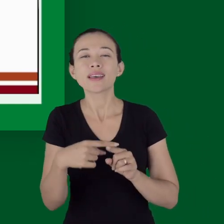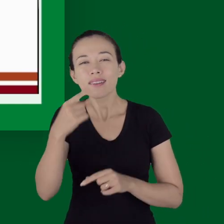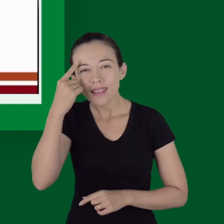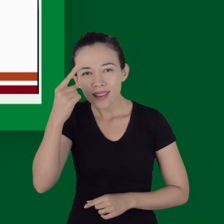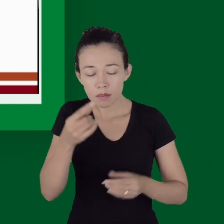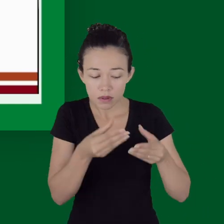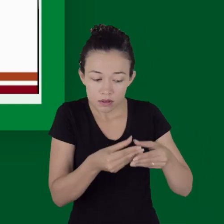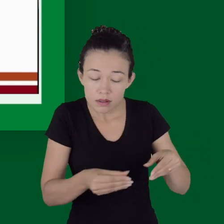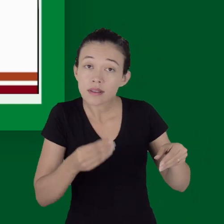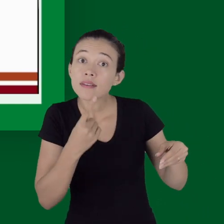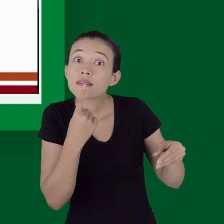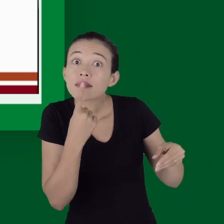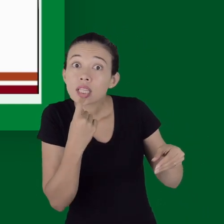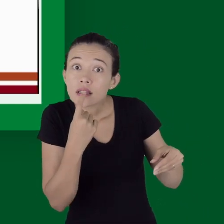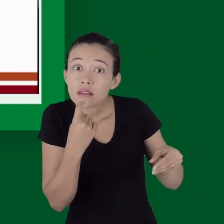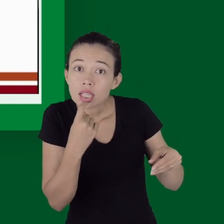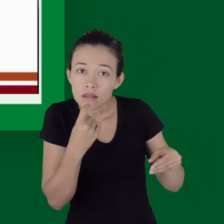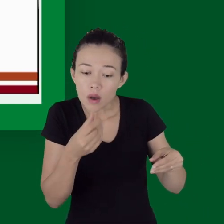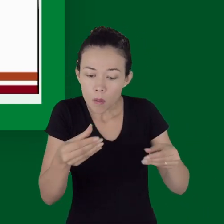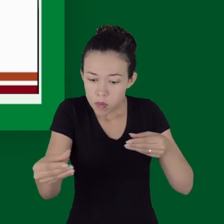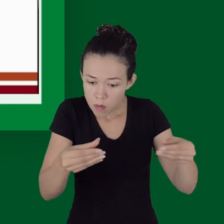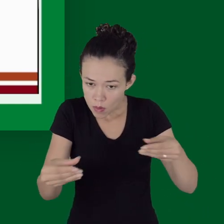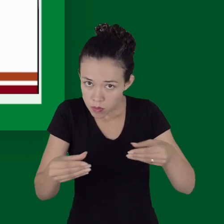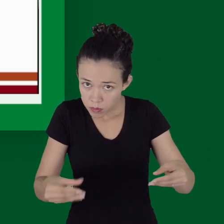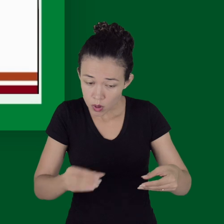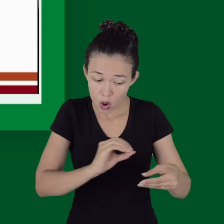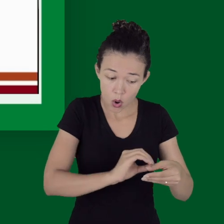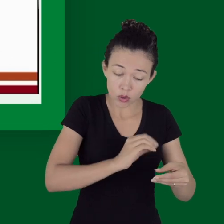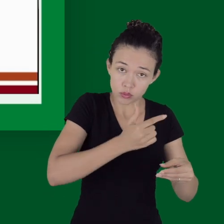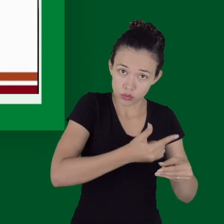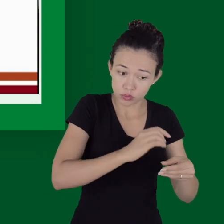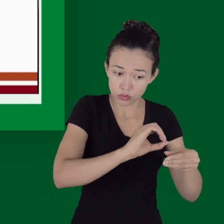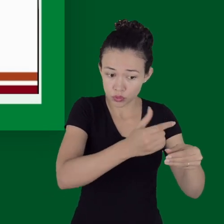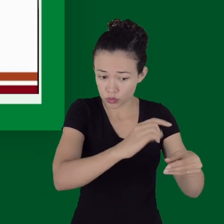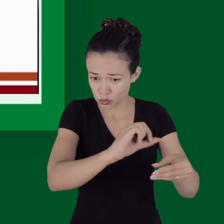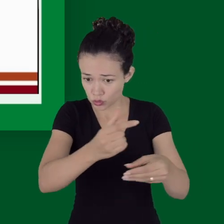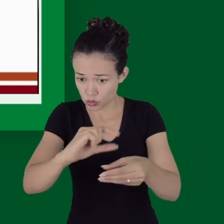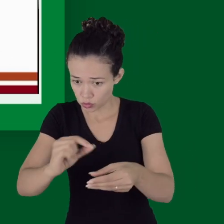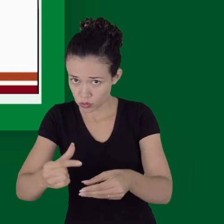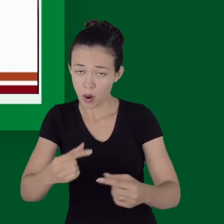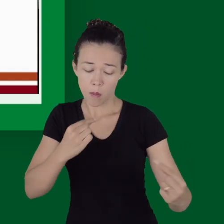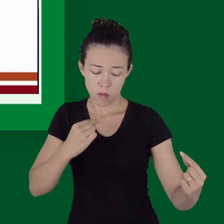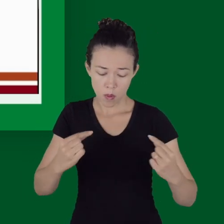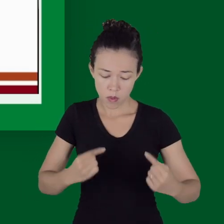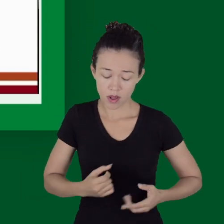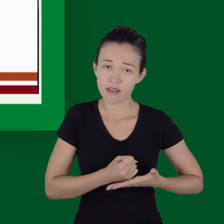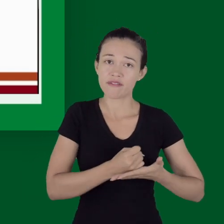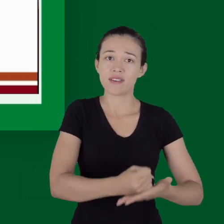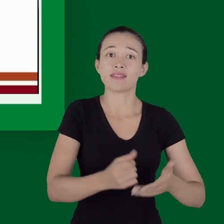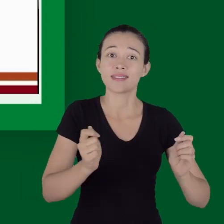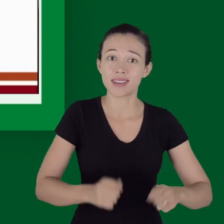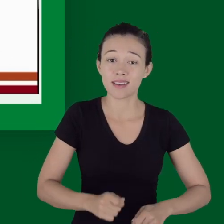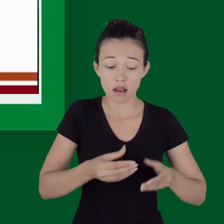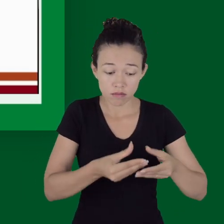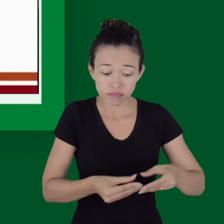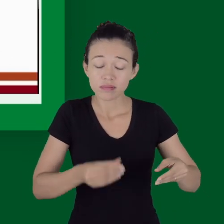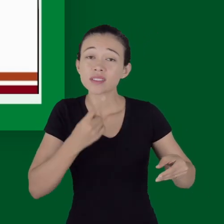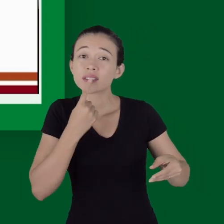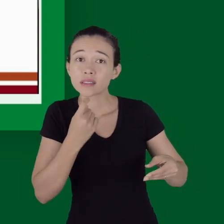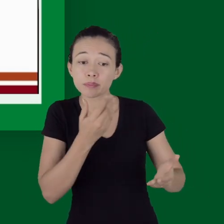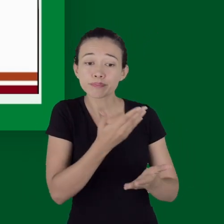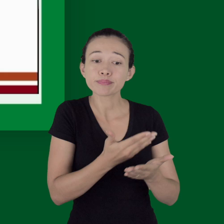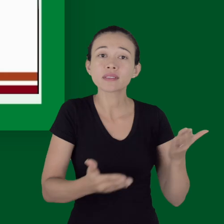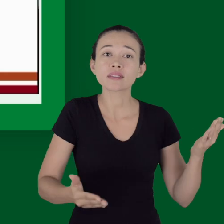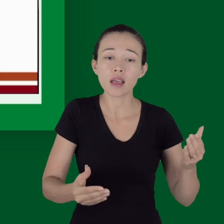eh para manter o máximo possível de hemácias pro transporte de oxigênio toda vez que a gente sangra a gente perde hemácia e a gente então tá eh